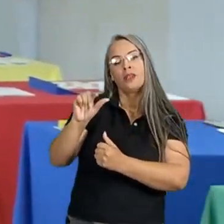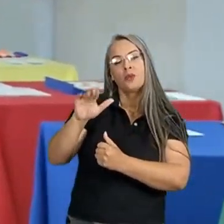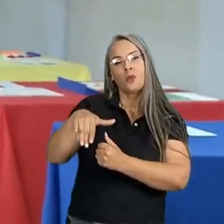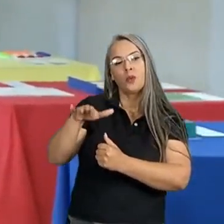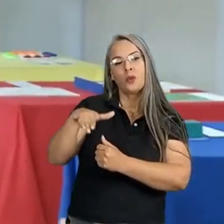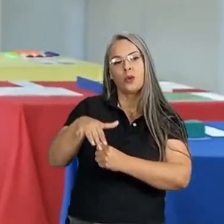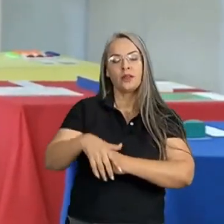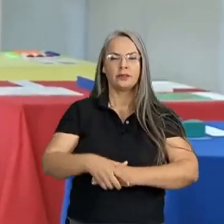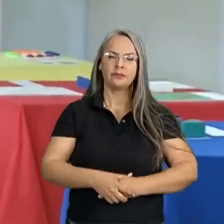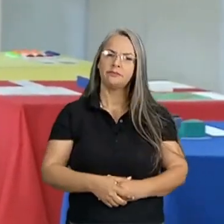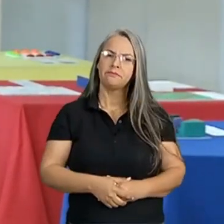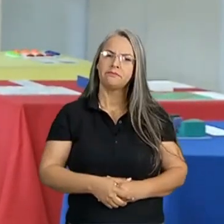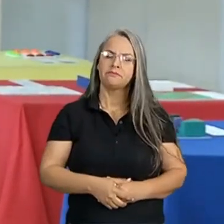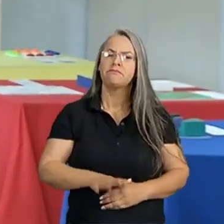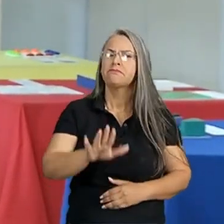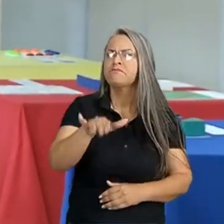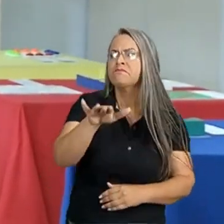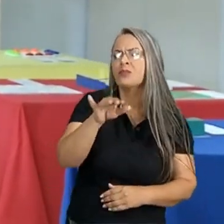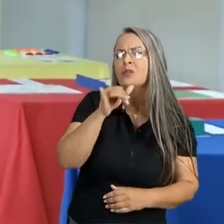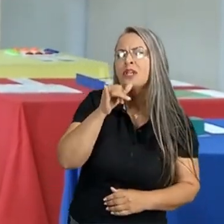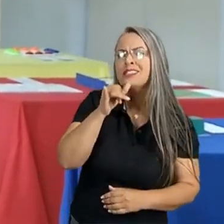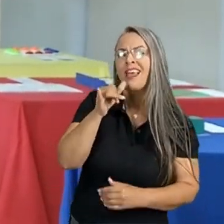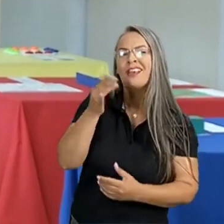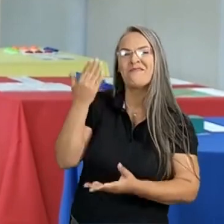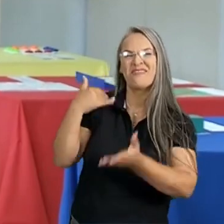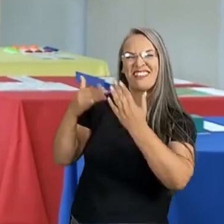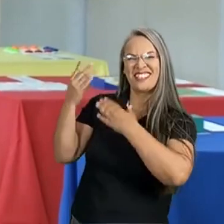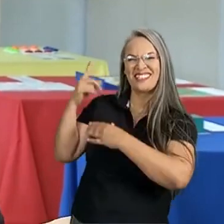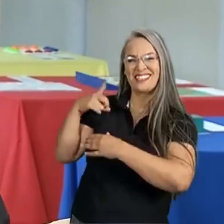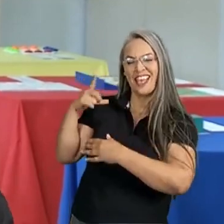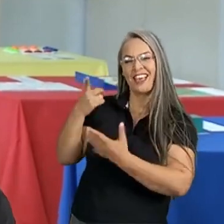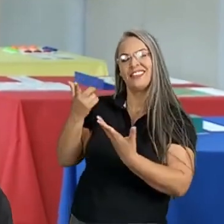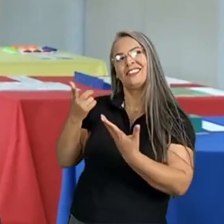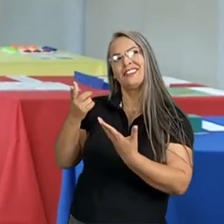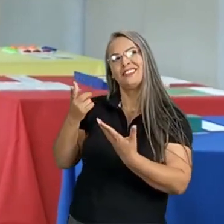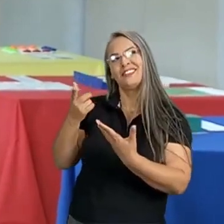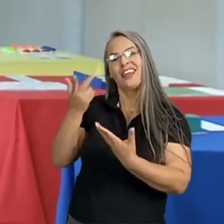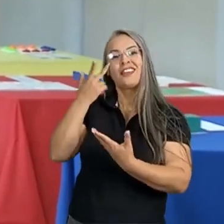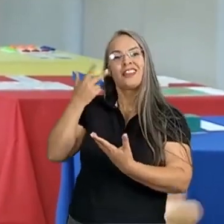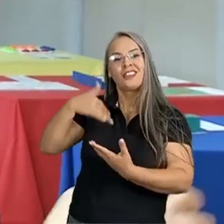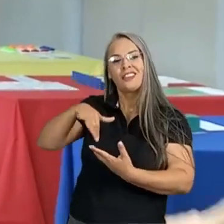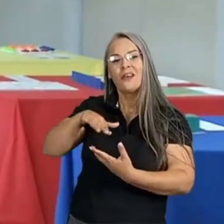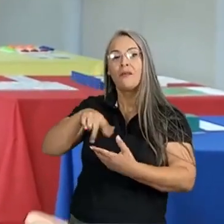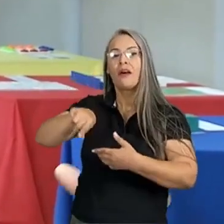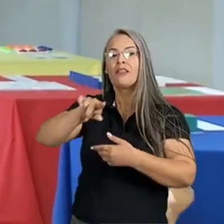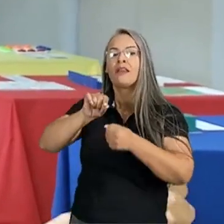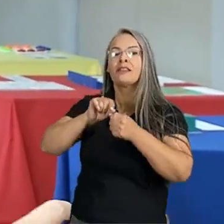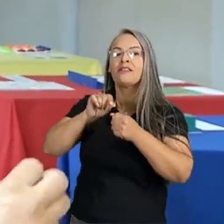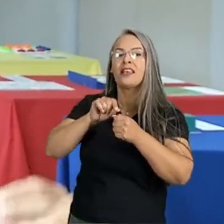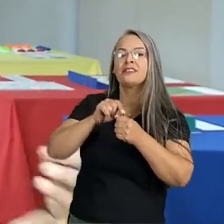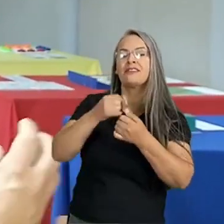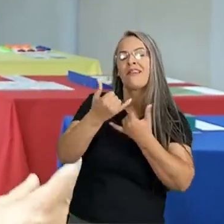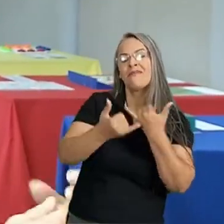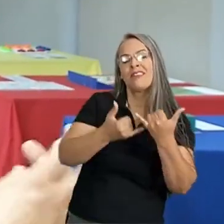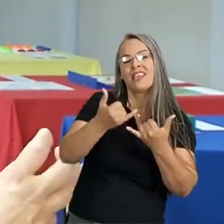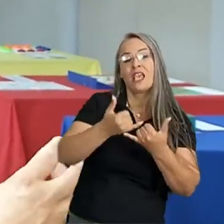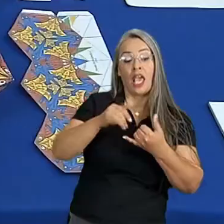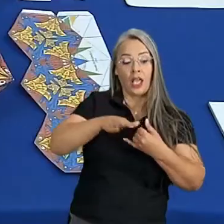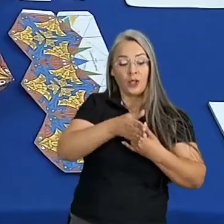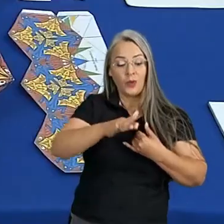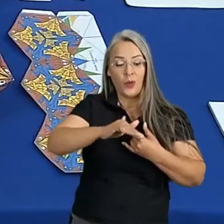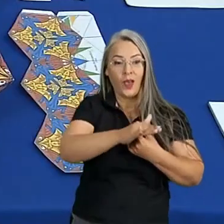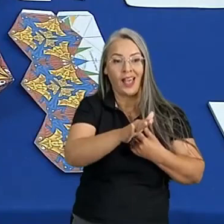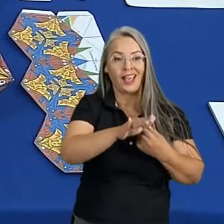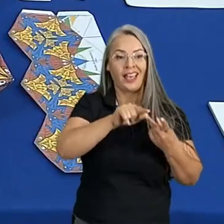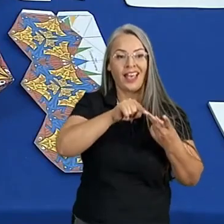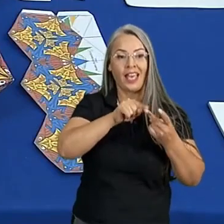pouco tempo atrás também era comum a gente produz os brinquedos né a os carrinhos as bonecas as vezes a gente é um costume